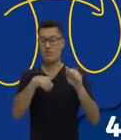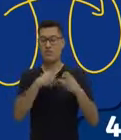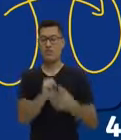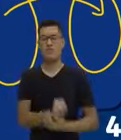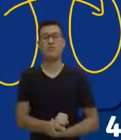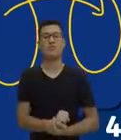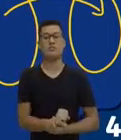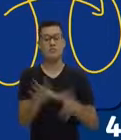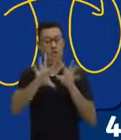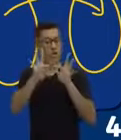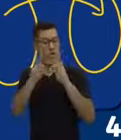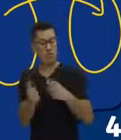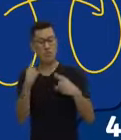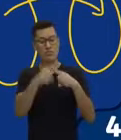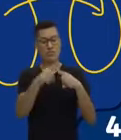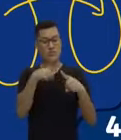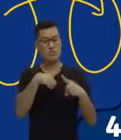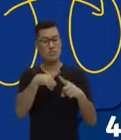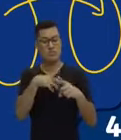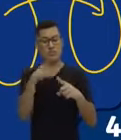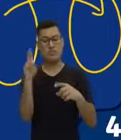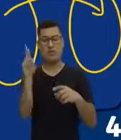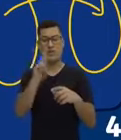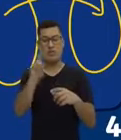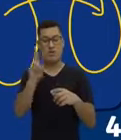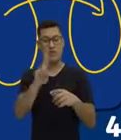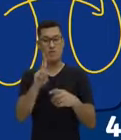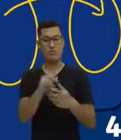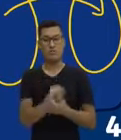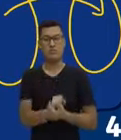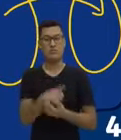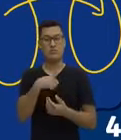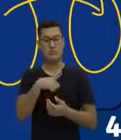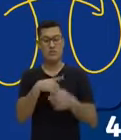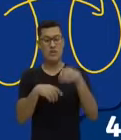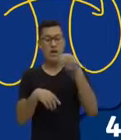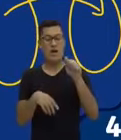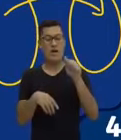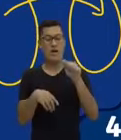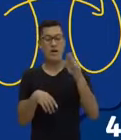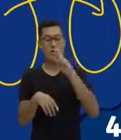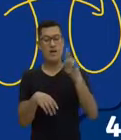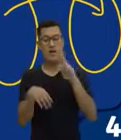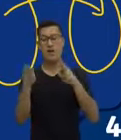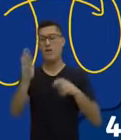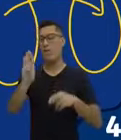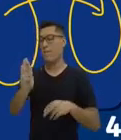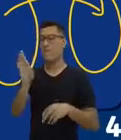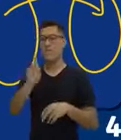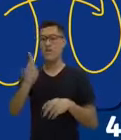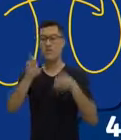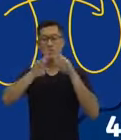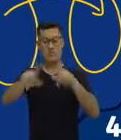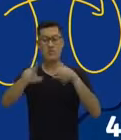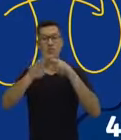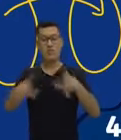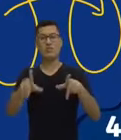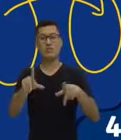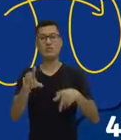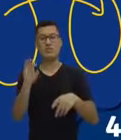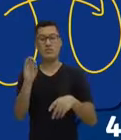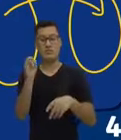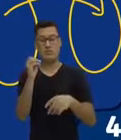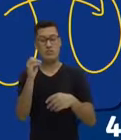Para todo X pertencente aos reais, não é isso? Eu vou ter lá o A real e o B, na verdade o A diferente de zero e o B sendo um valor